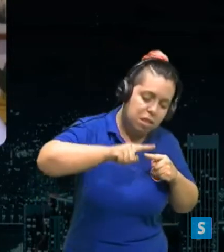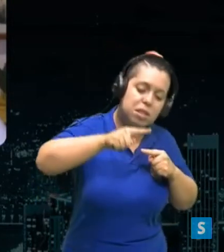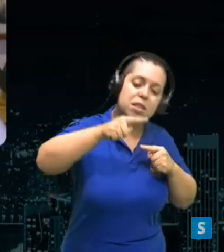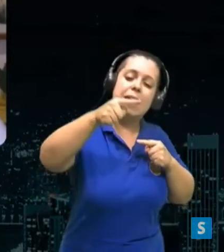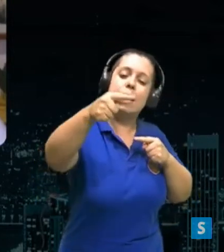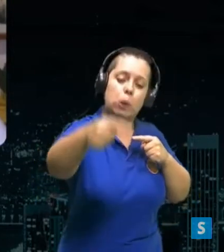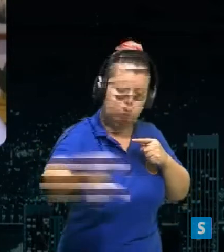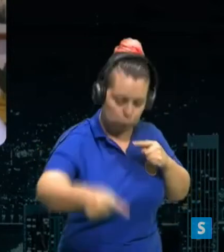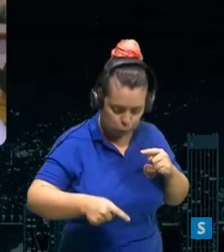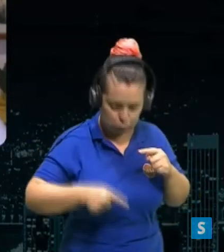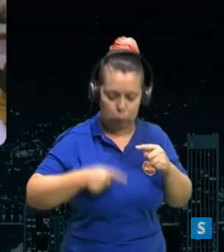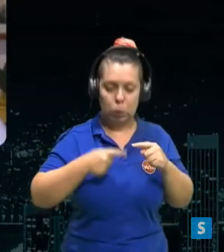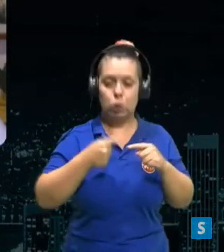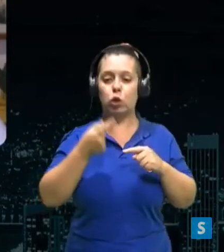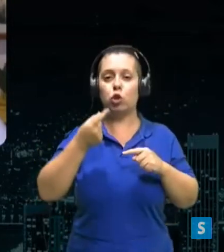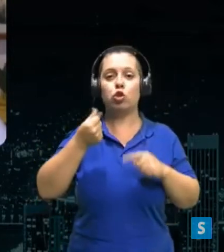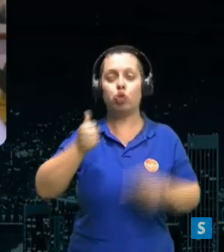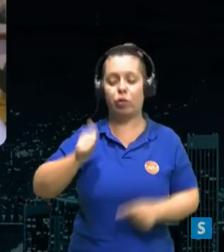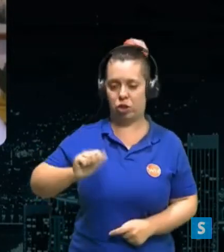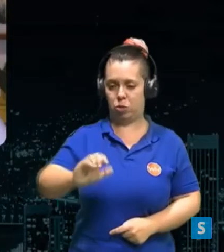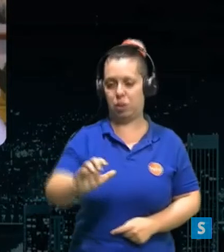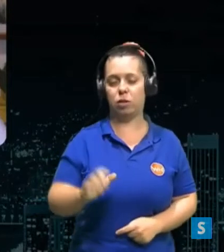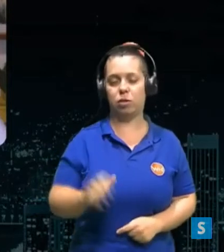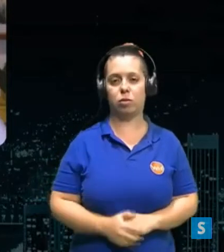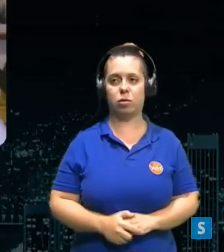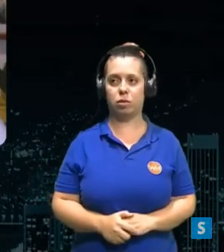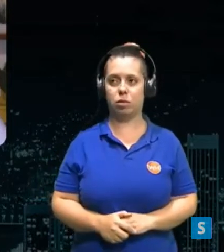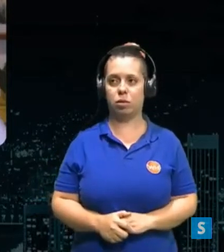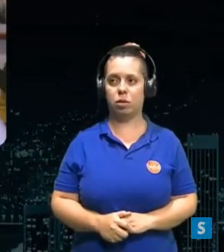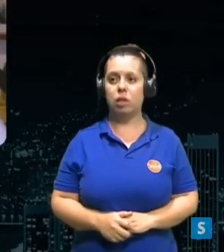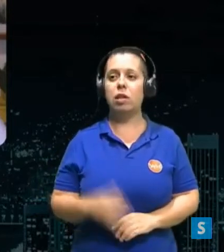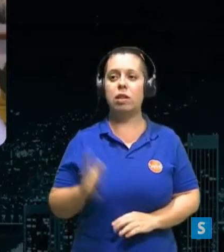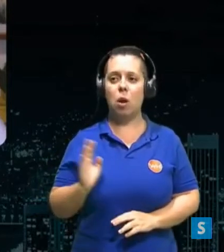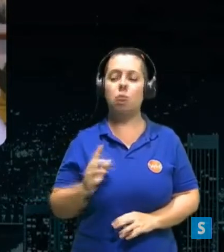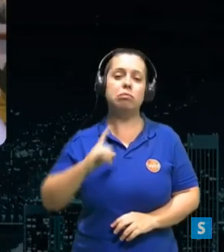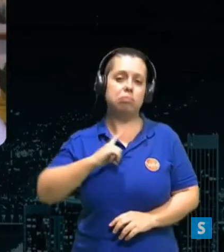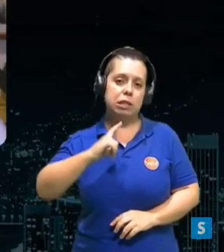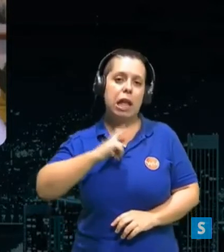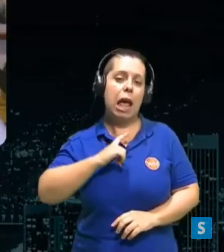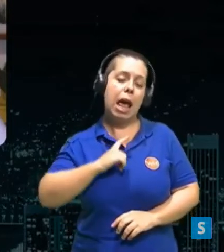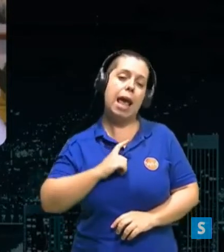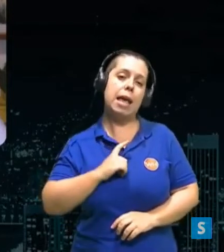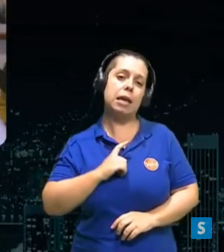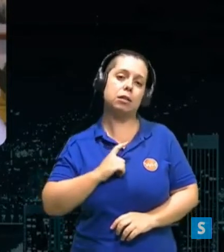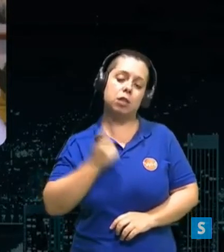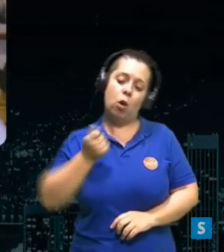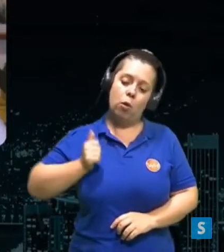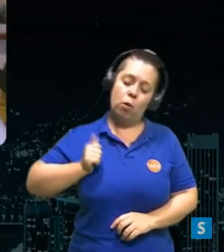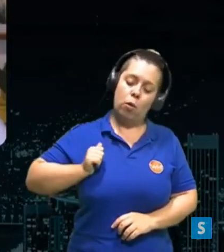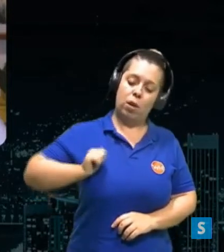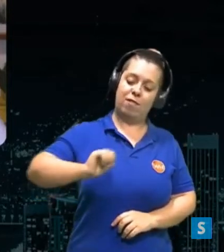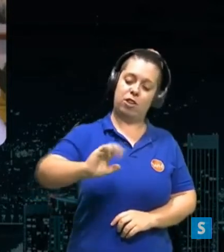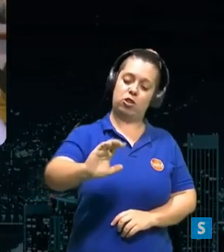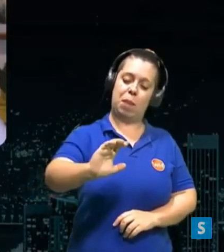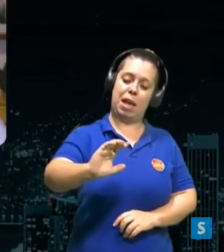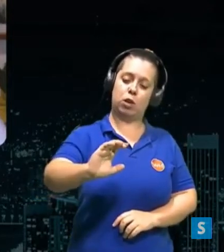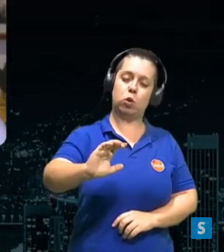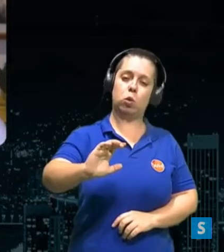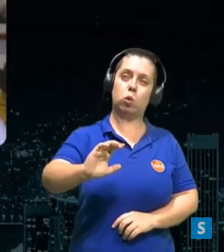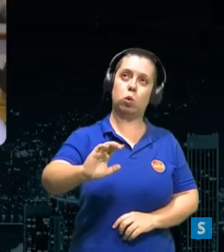não tá ignorando as consequências negativas e que o investimento pode ter para que não seja o impacto positivo